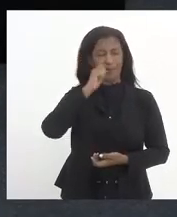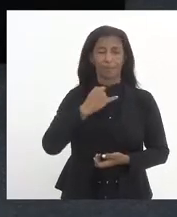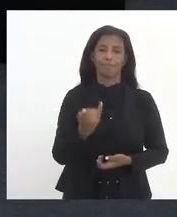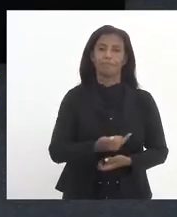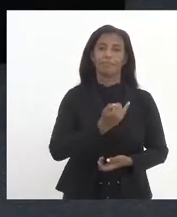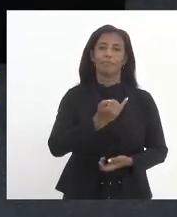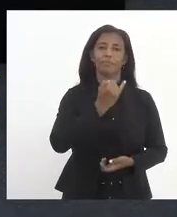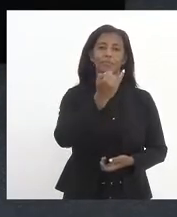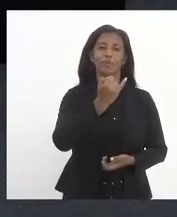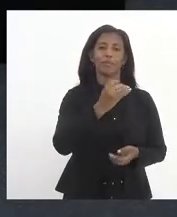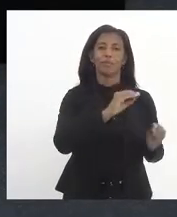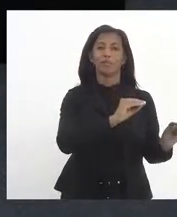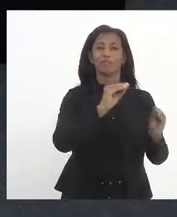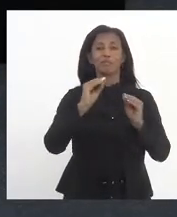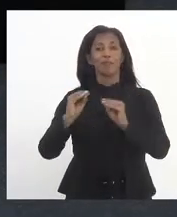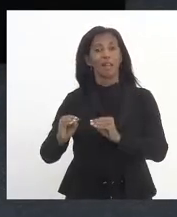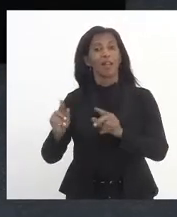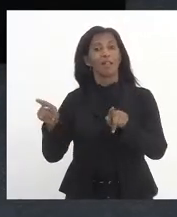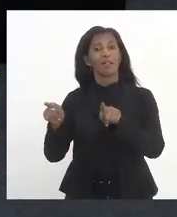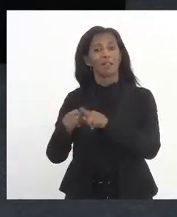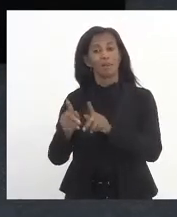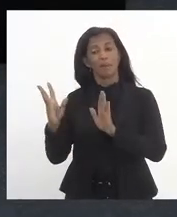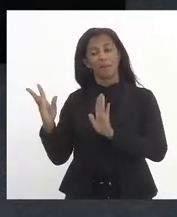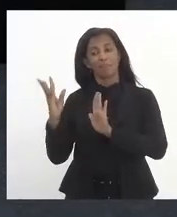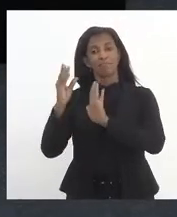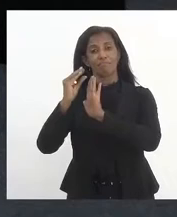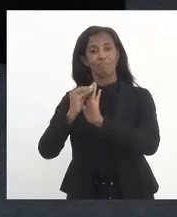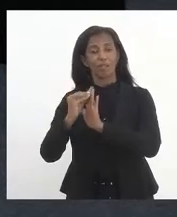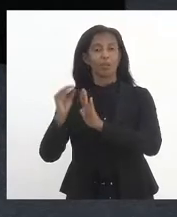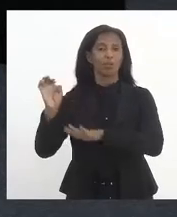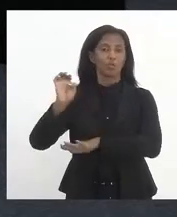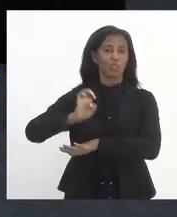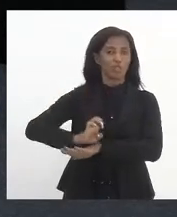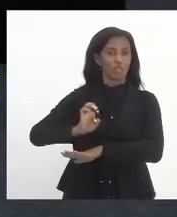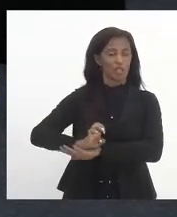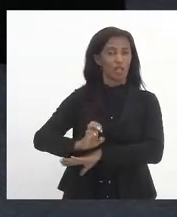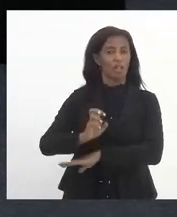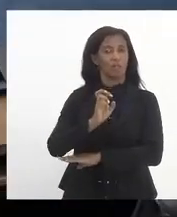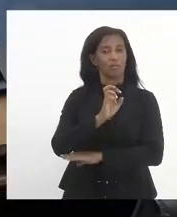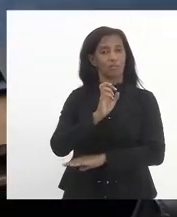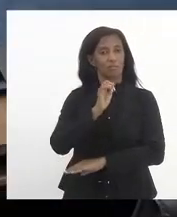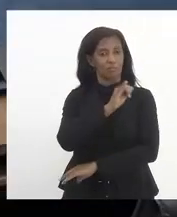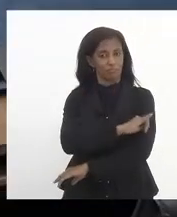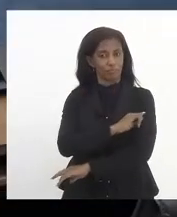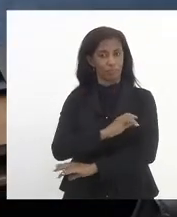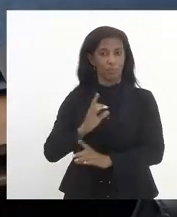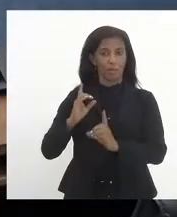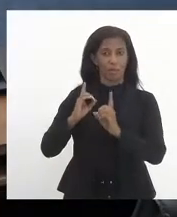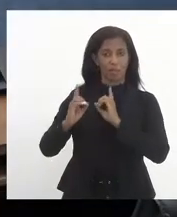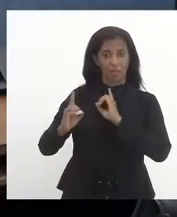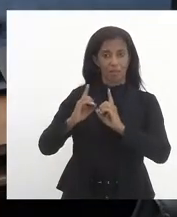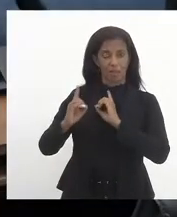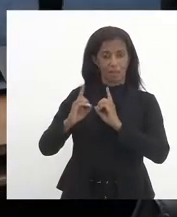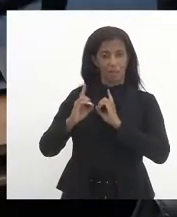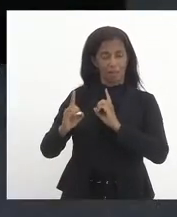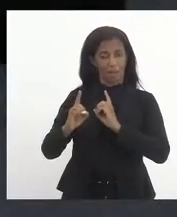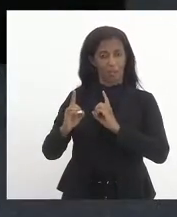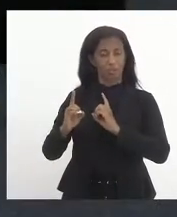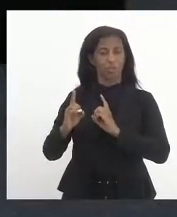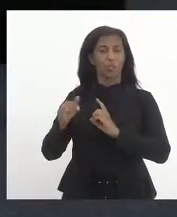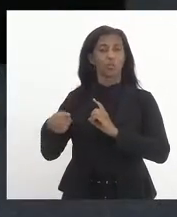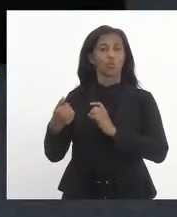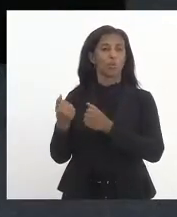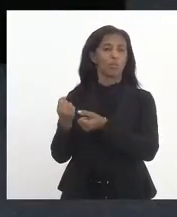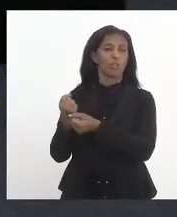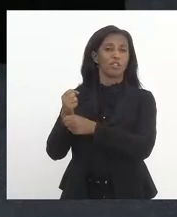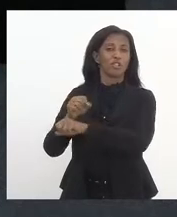importante e põe no calendário do Estado do Rio de Janeiro o debate sobre o processo de